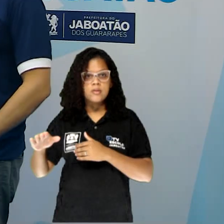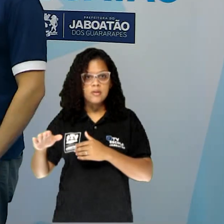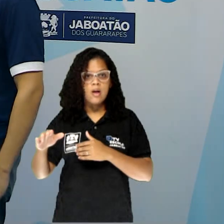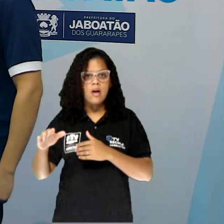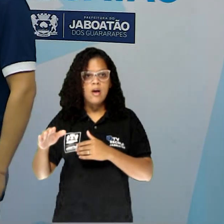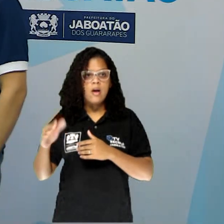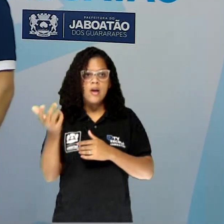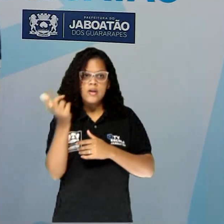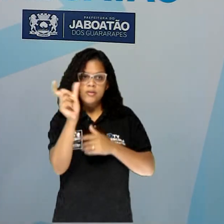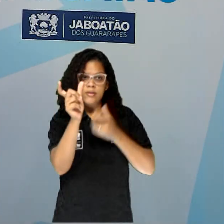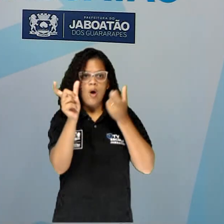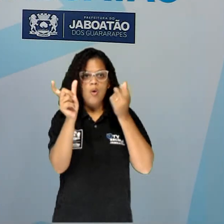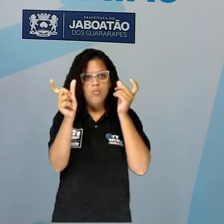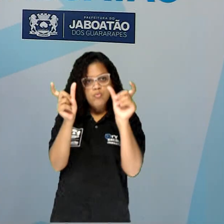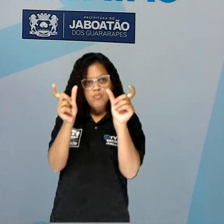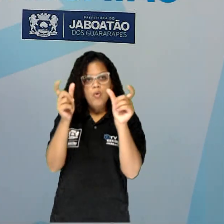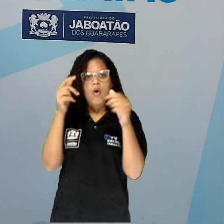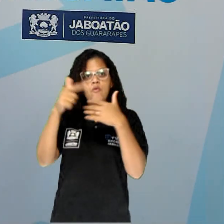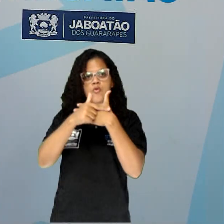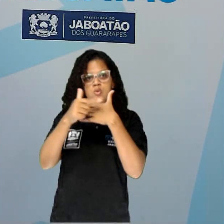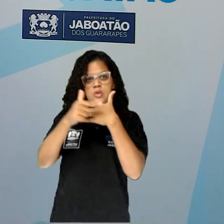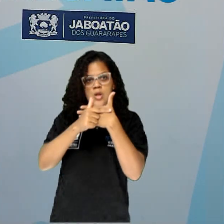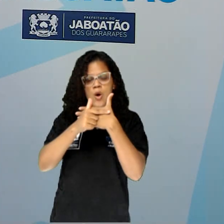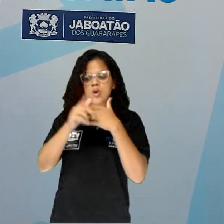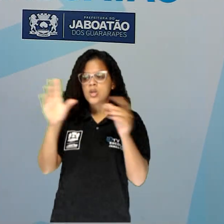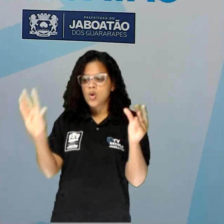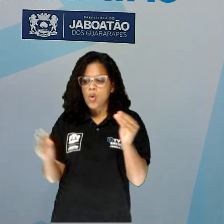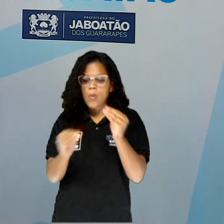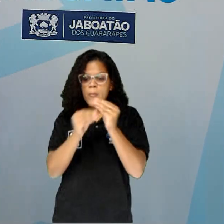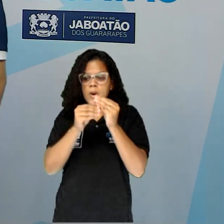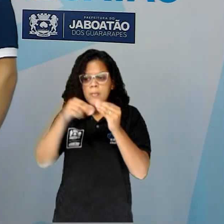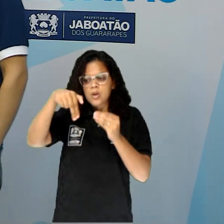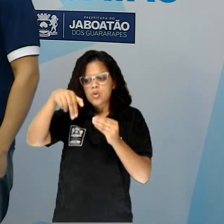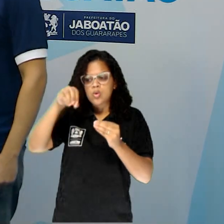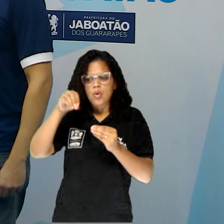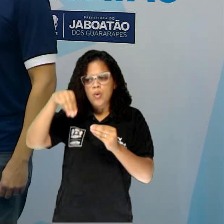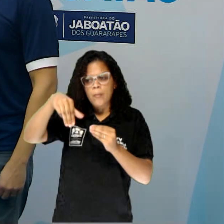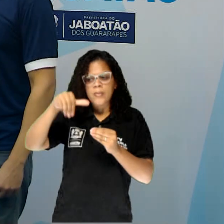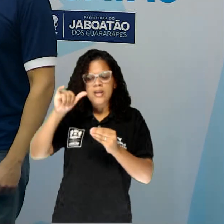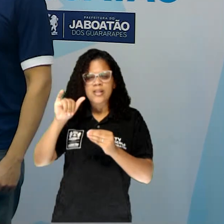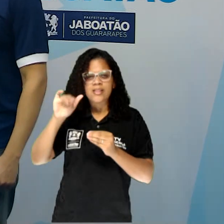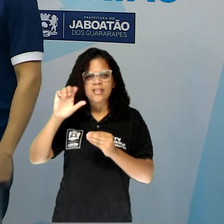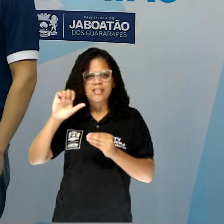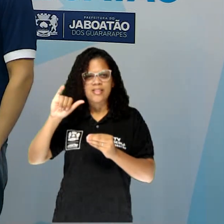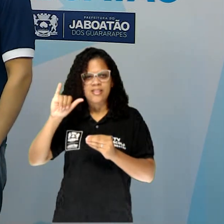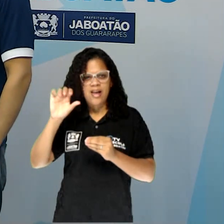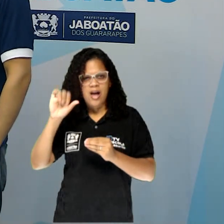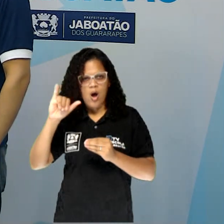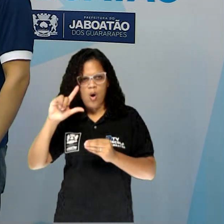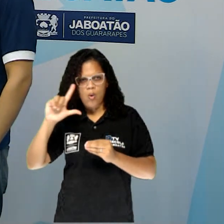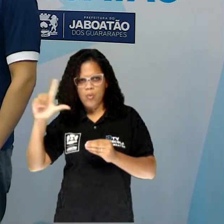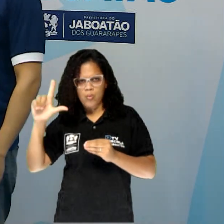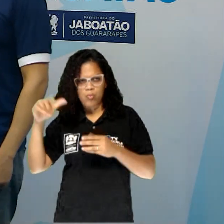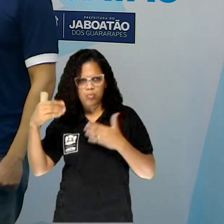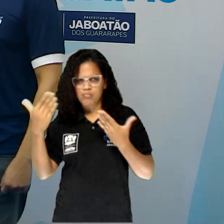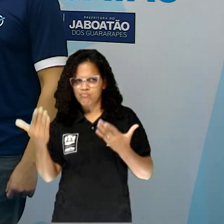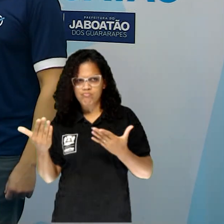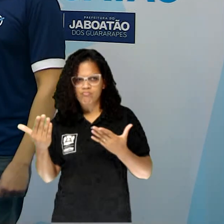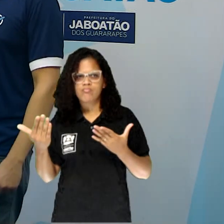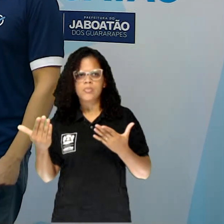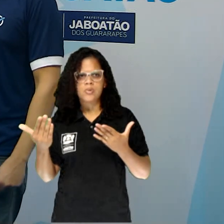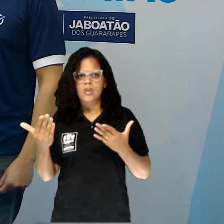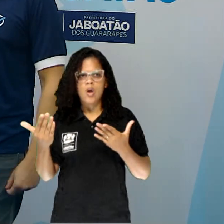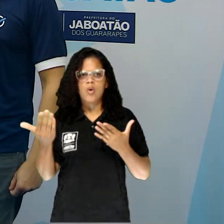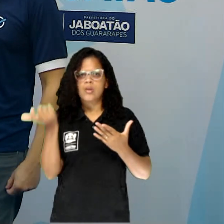estão sublinhados, mas seriam eles da floresta e de criança. Em ambos os casos, nós temos aí elementos que